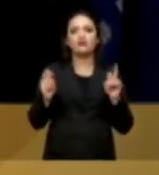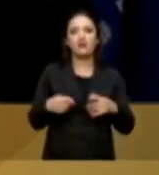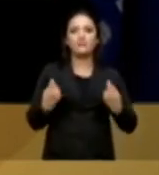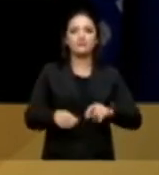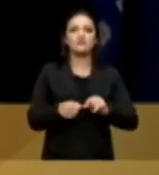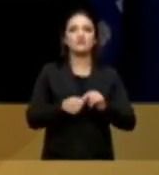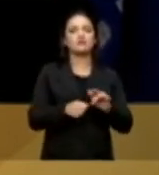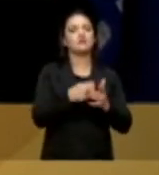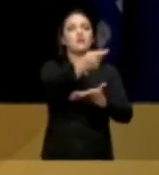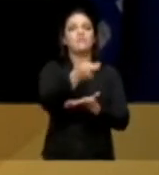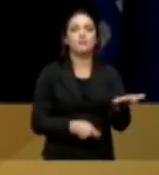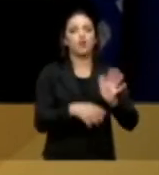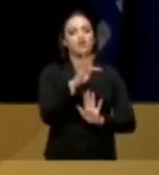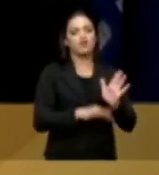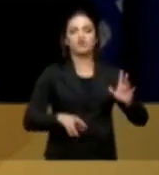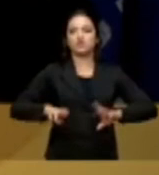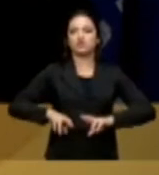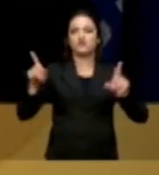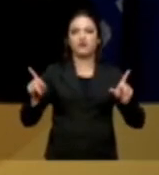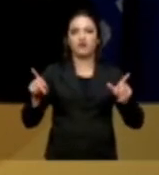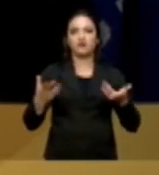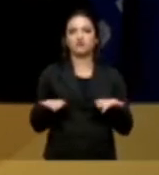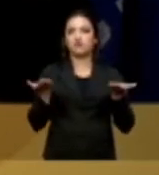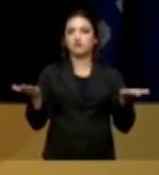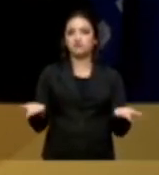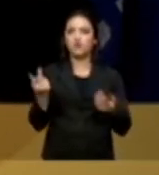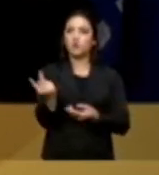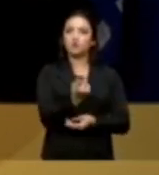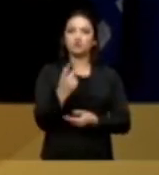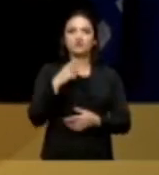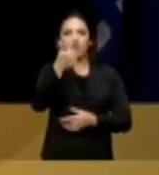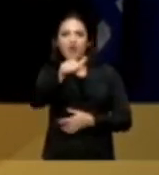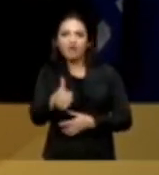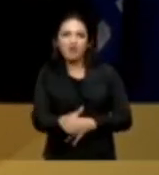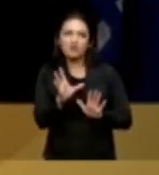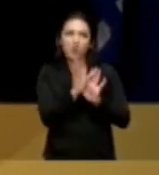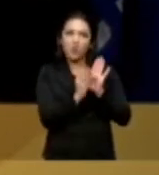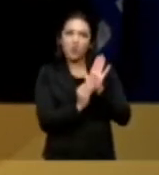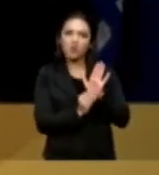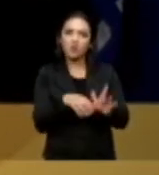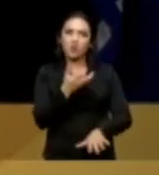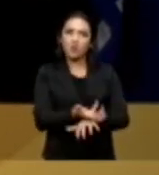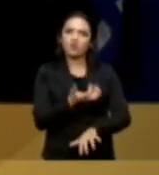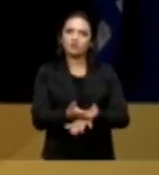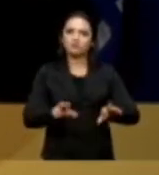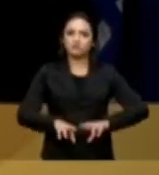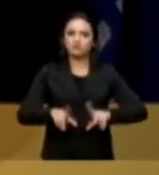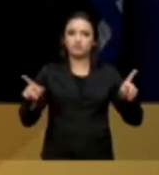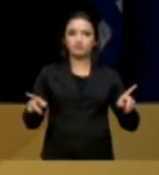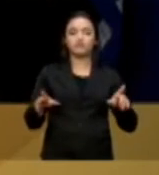exames com textos diferentes, fazendo com que candidatos sejam submetidos a avaliações com conteúdos variados, onde destilha